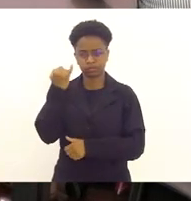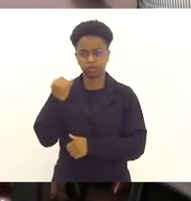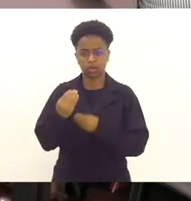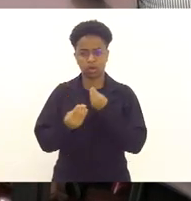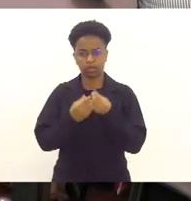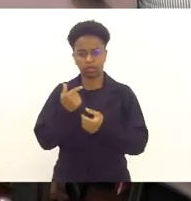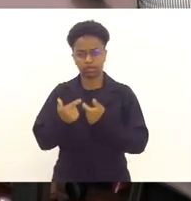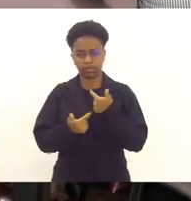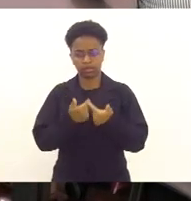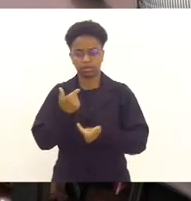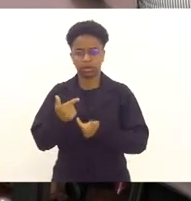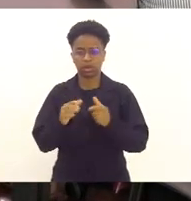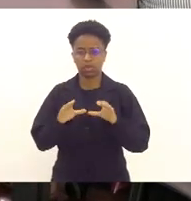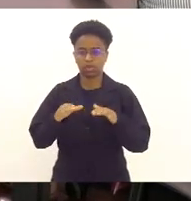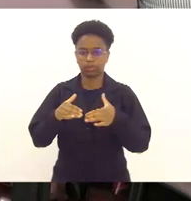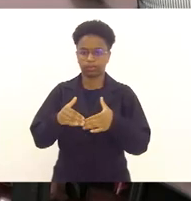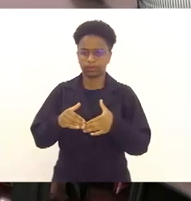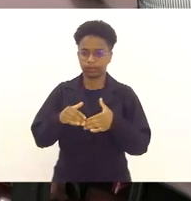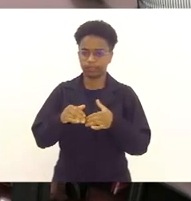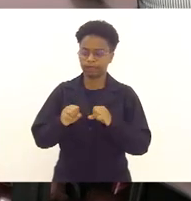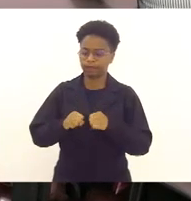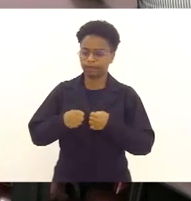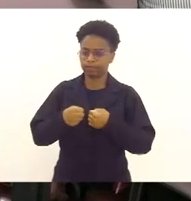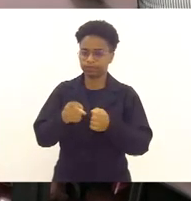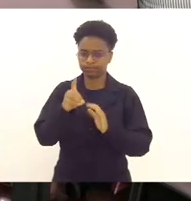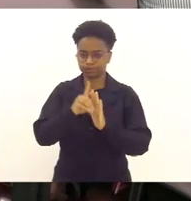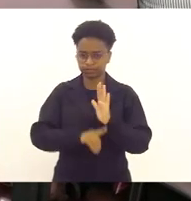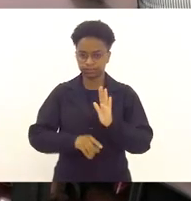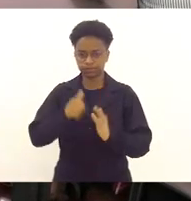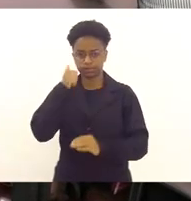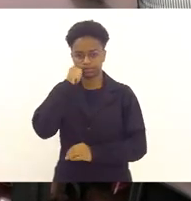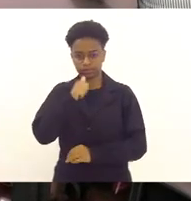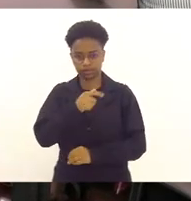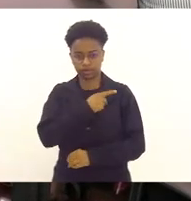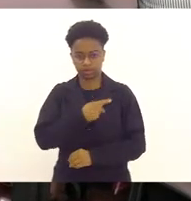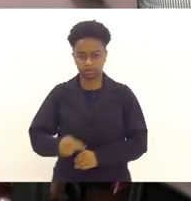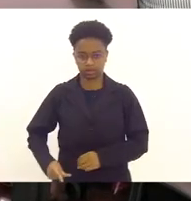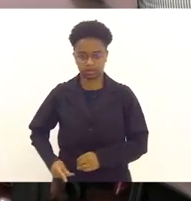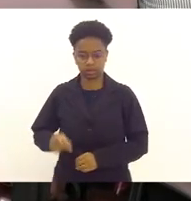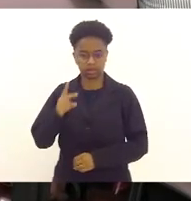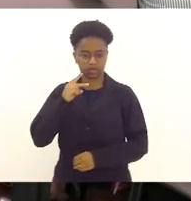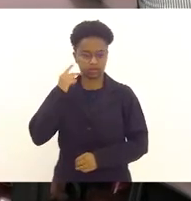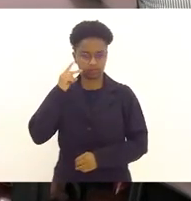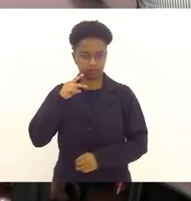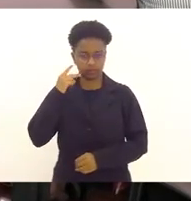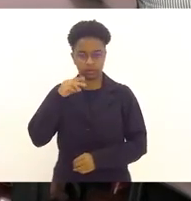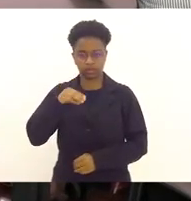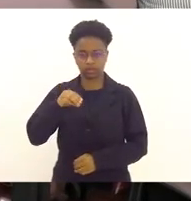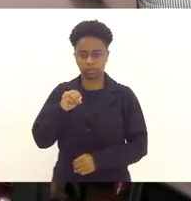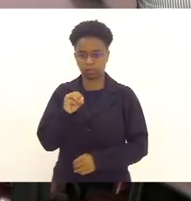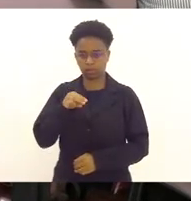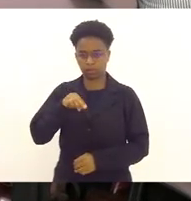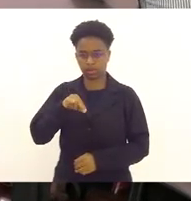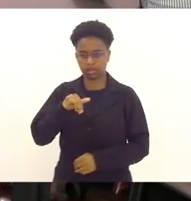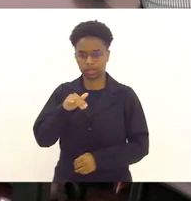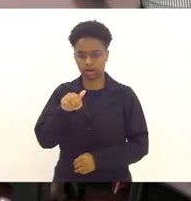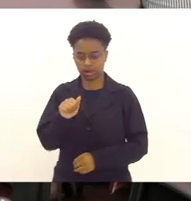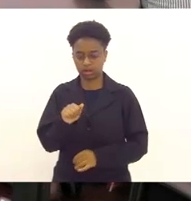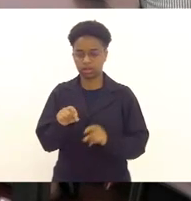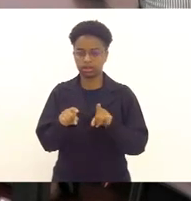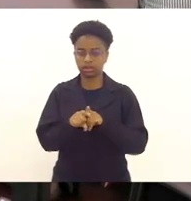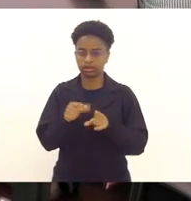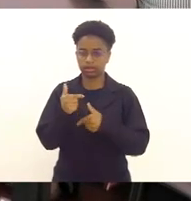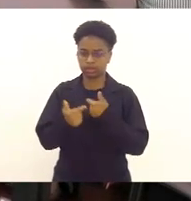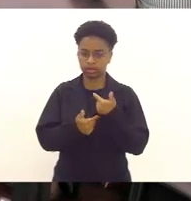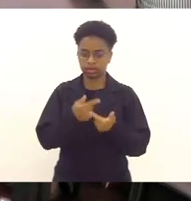desde a comissão de defesa dos direitos da mulher presidida pela deputada pela vereadora Mônica Benício mas também os trabalhos